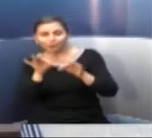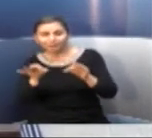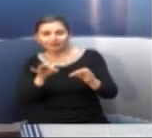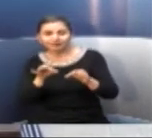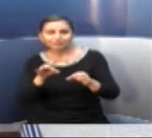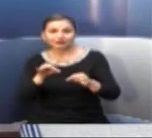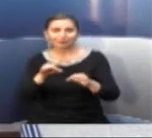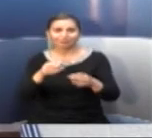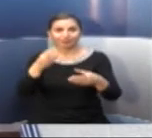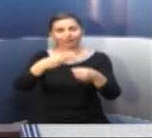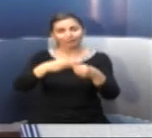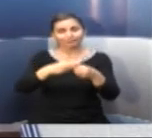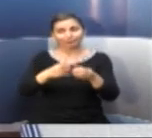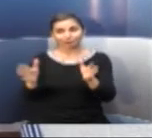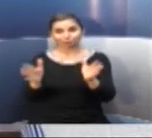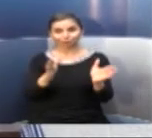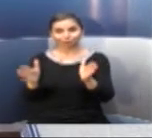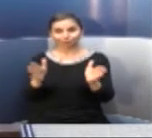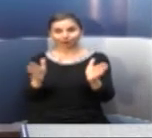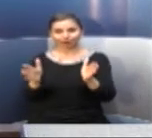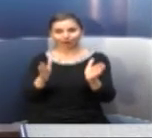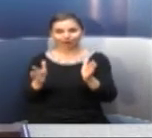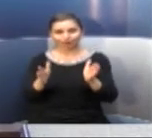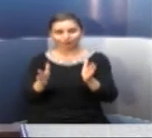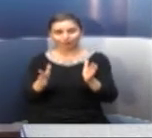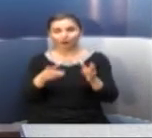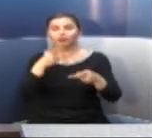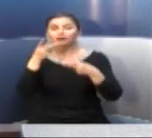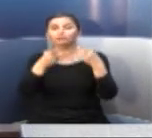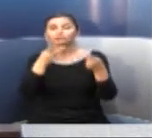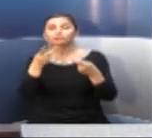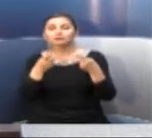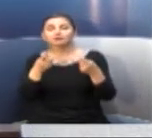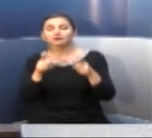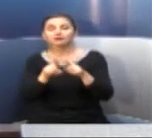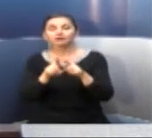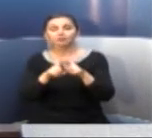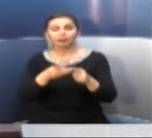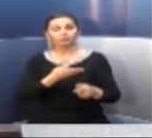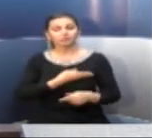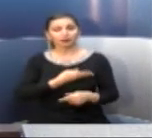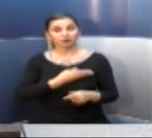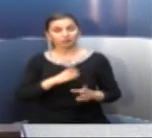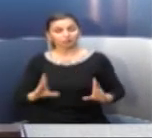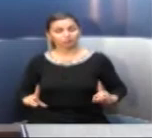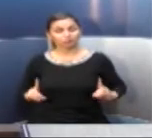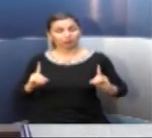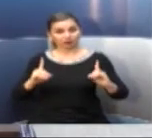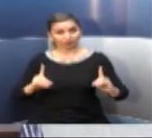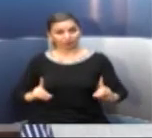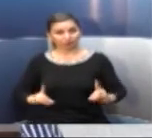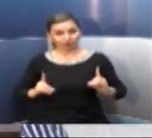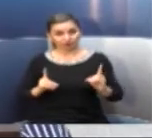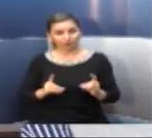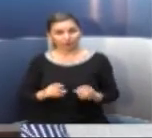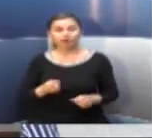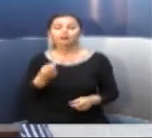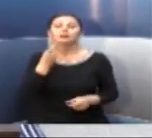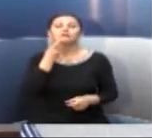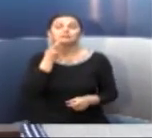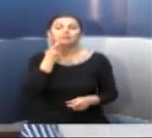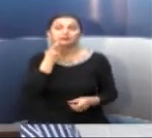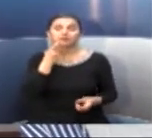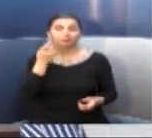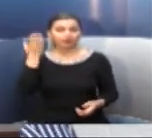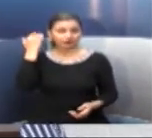acessível para todos. Também dizer para o grupo de pessoas com deficiência, para os meus amigos que aqui estão, que na última sexta-feira,